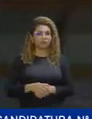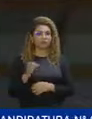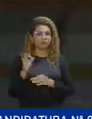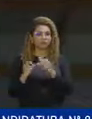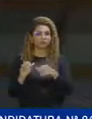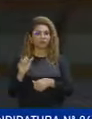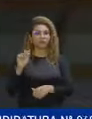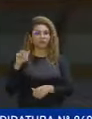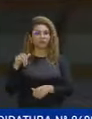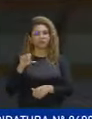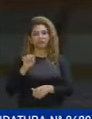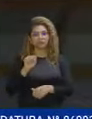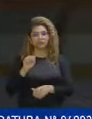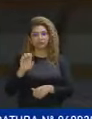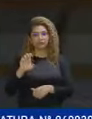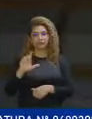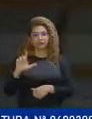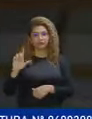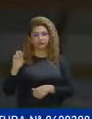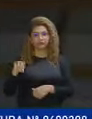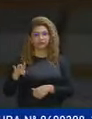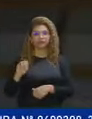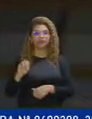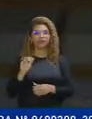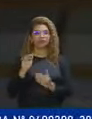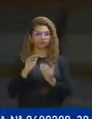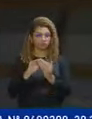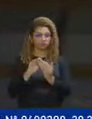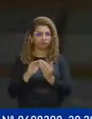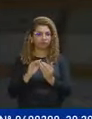Juiz Anselmo Gonçalves. Acompanho o relator.